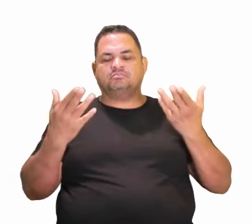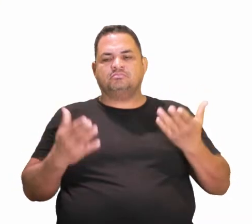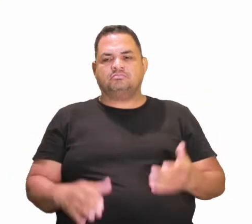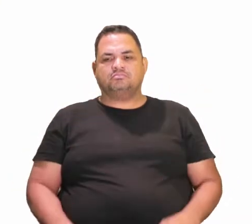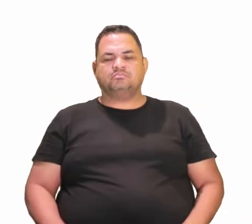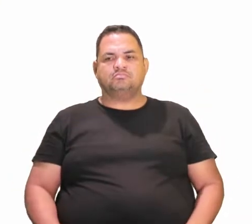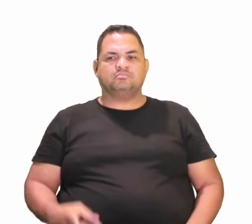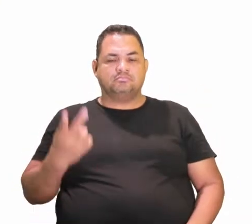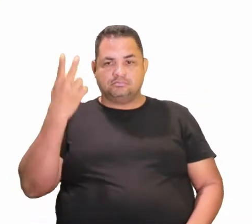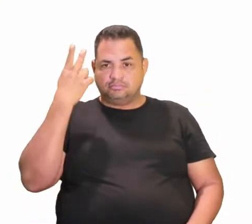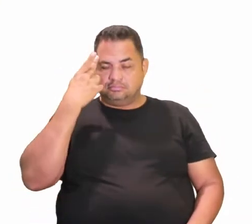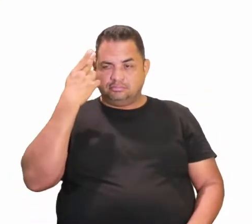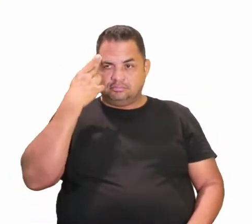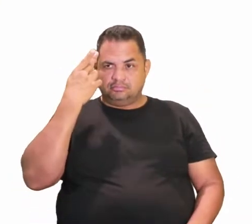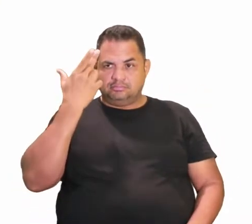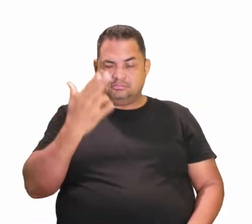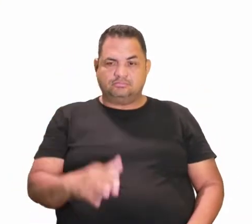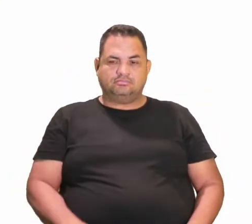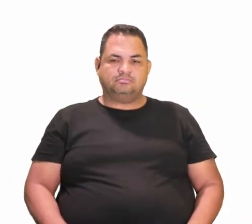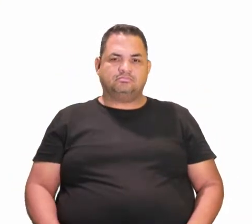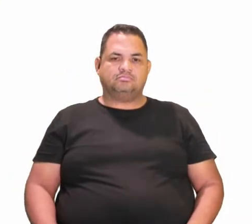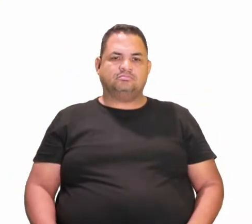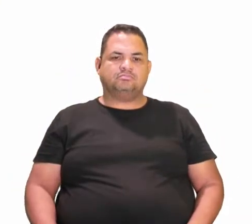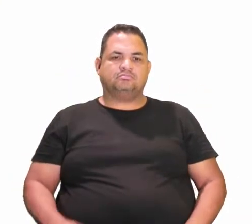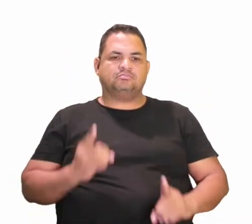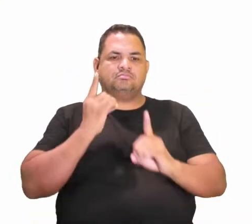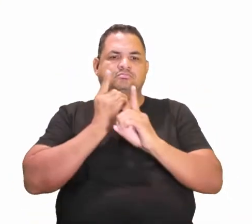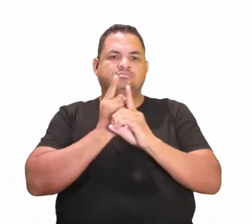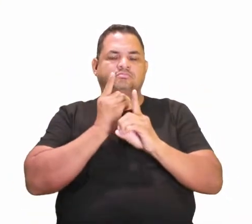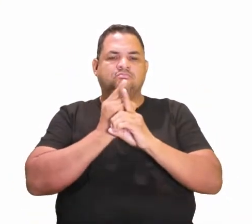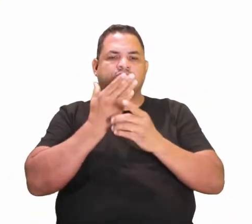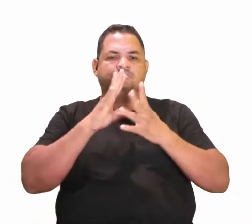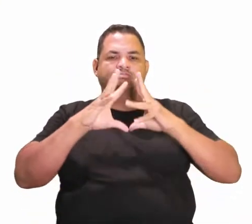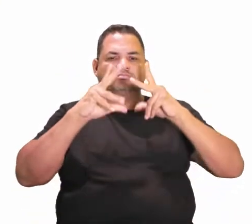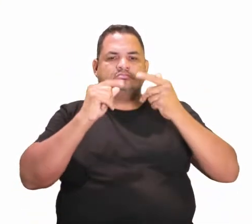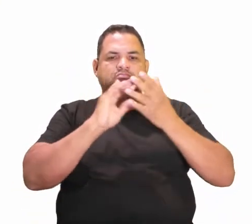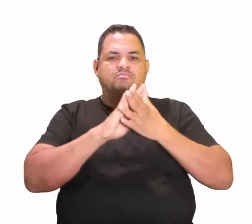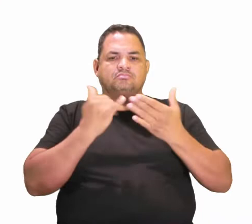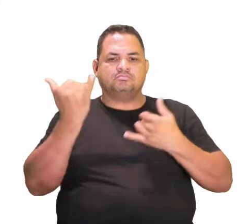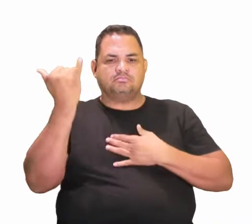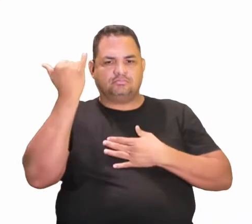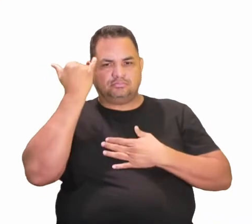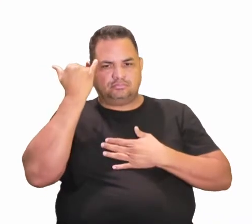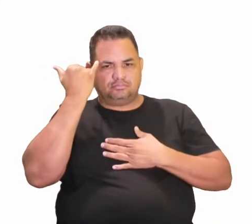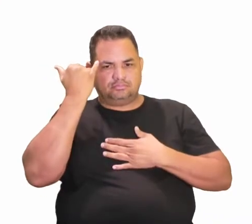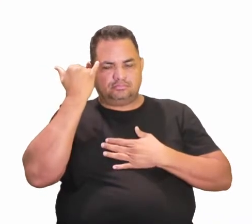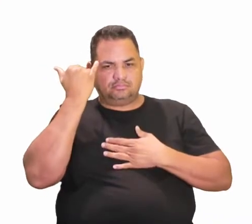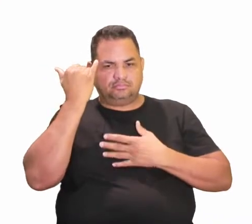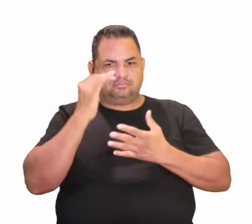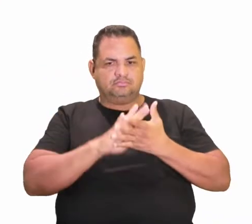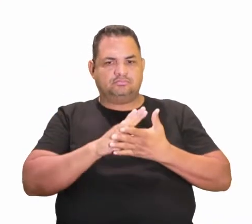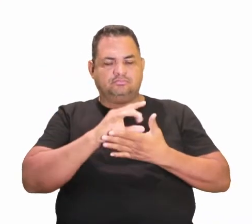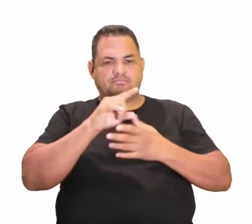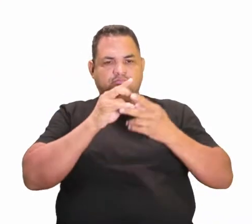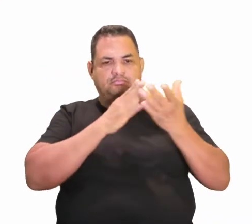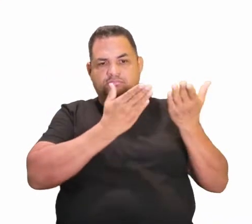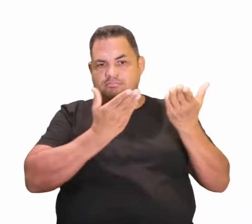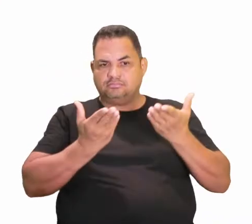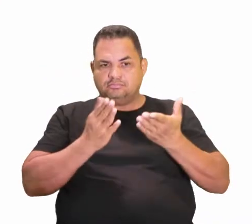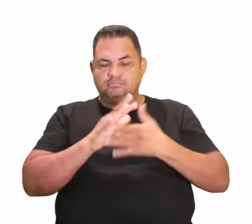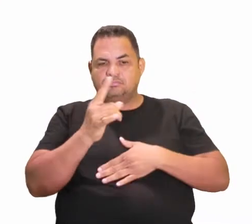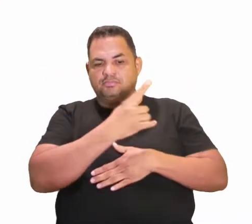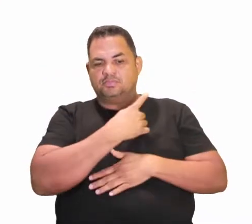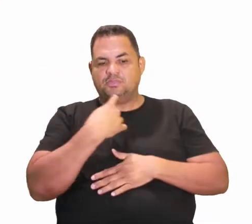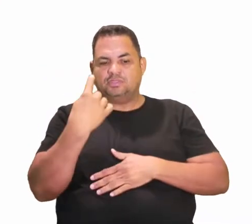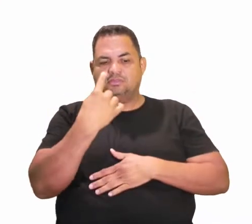geralmente a gente encontra na verdade todas essas informações sim no convite porém a gente está